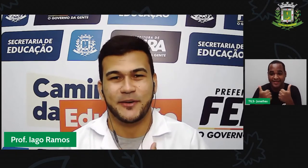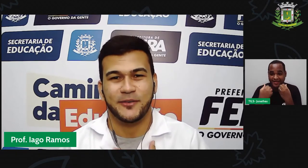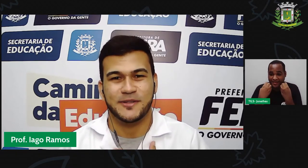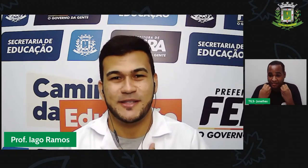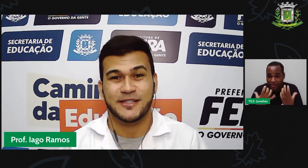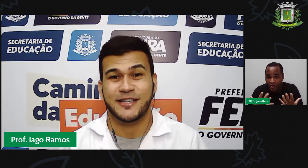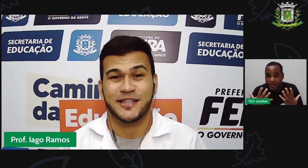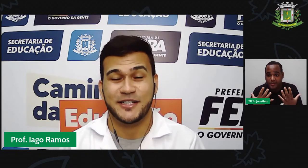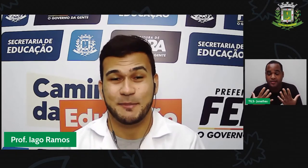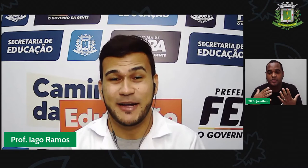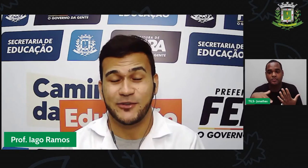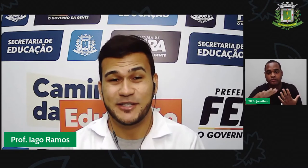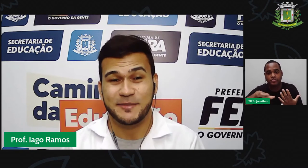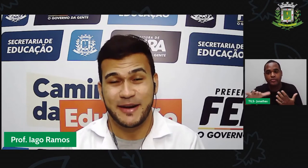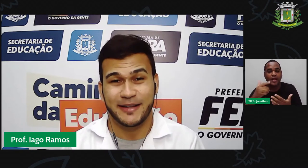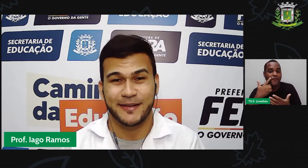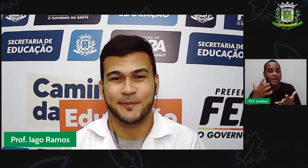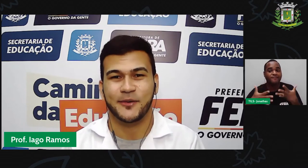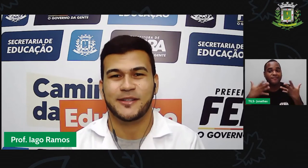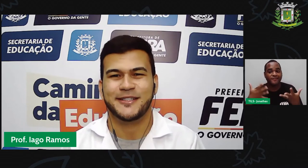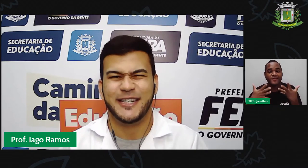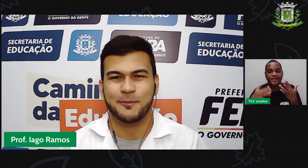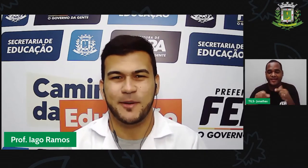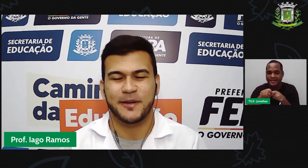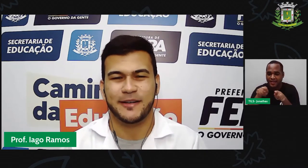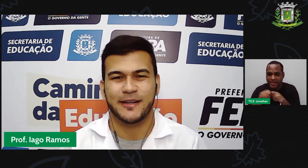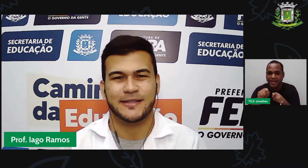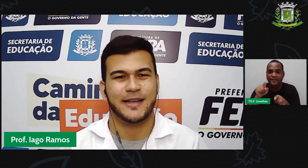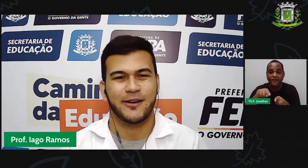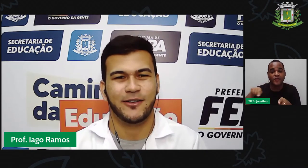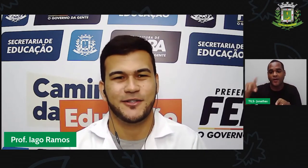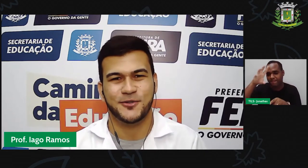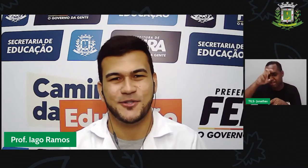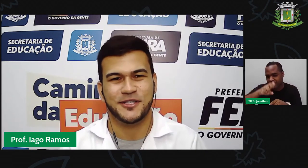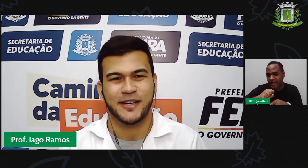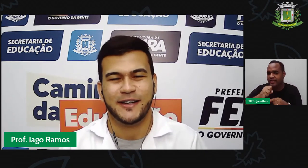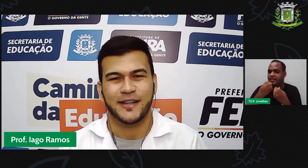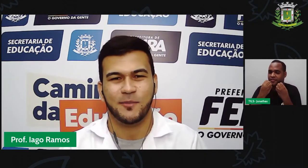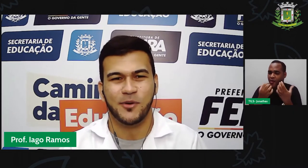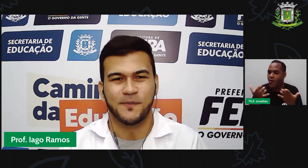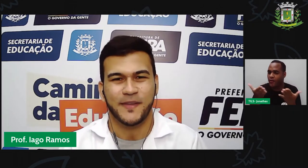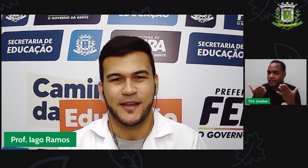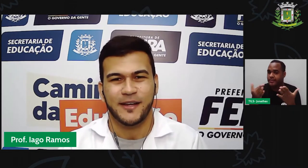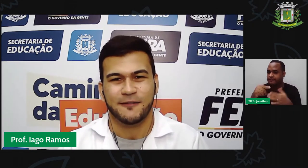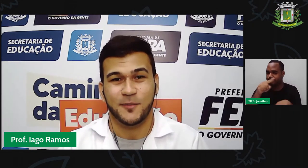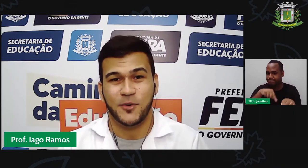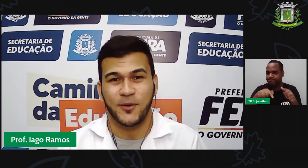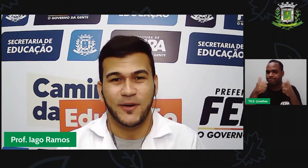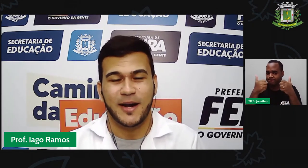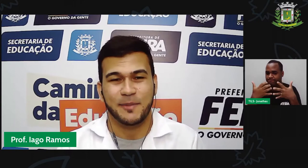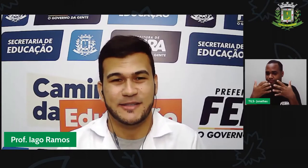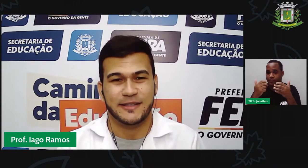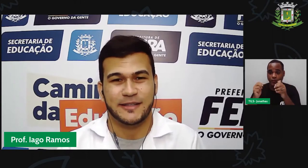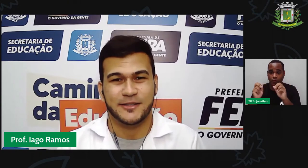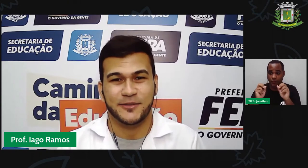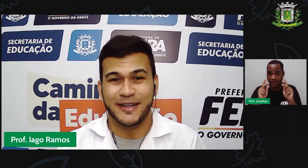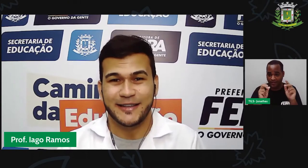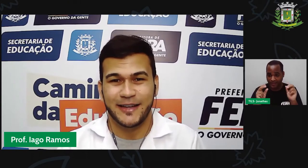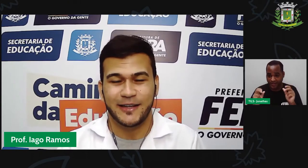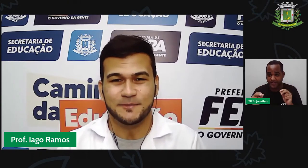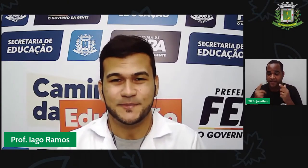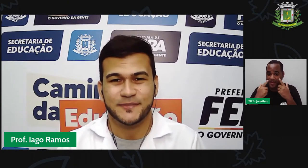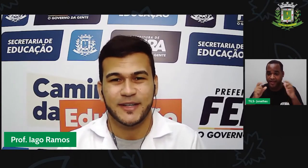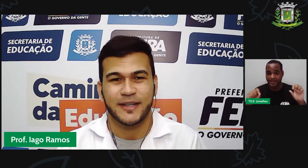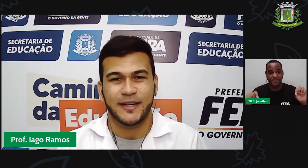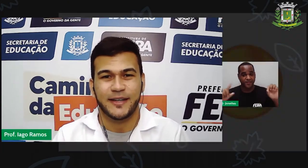Espero que você esteja animado ou animada para o que a gente tem para aprender nessa aula de hoje, tá bom? Vamos colocar a apresentação na